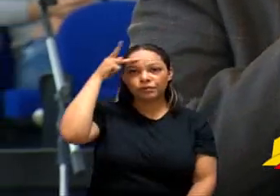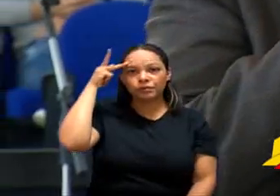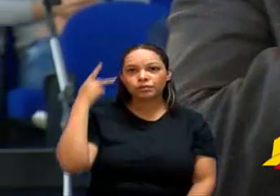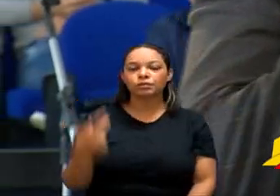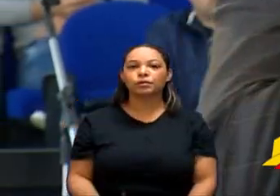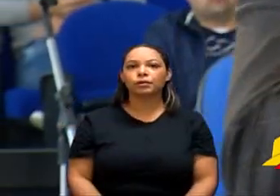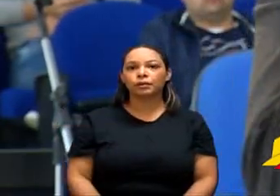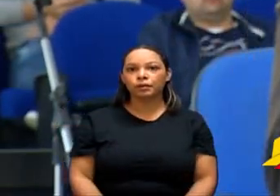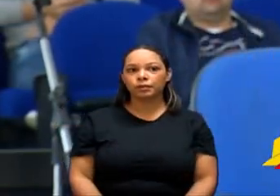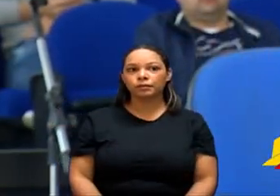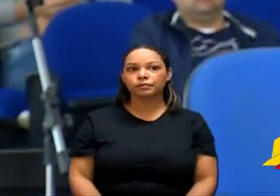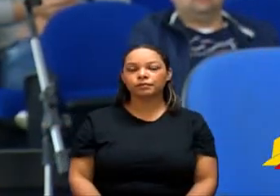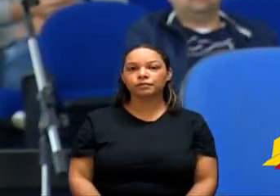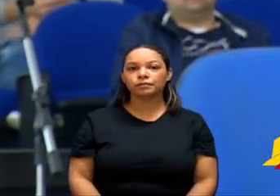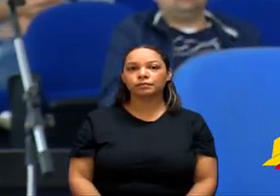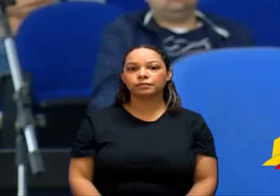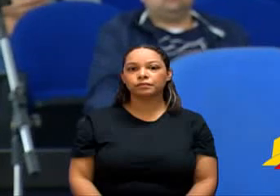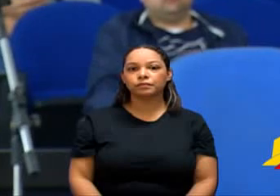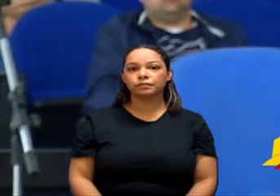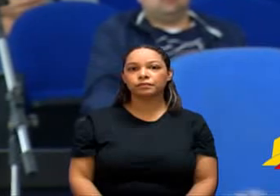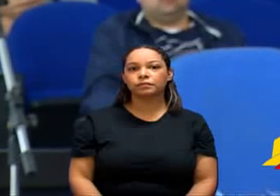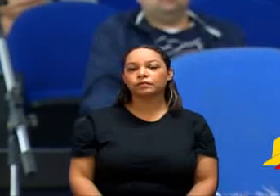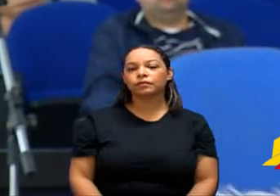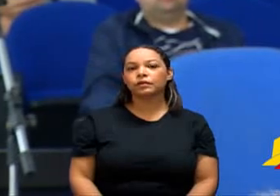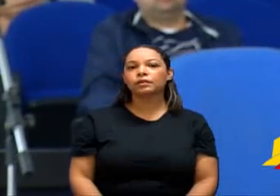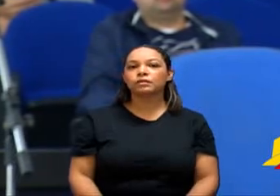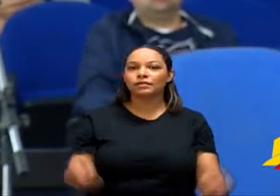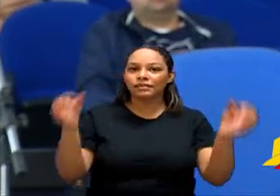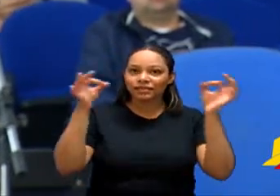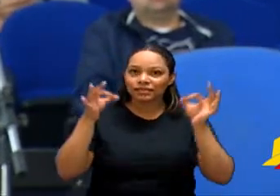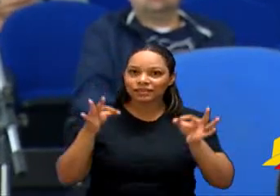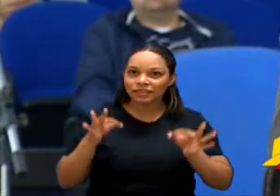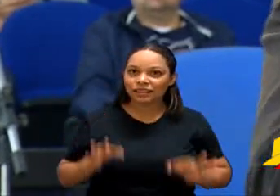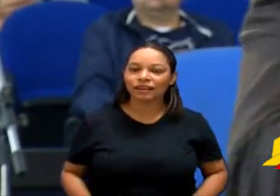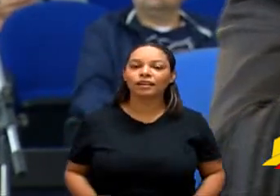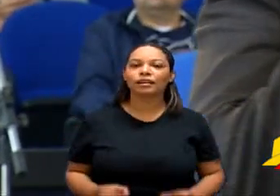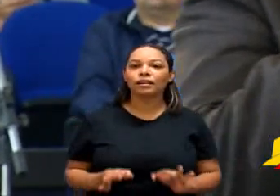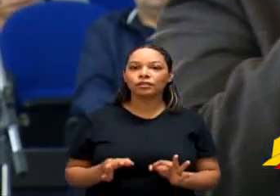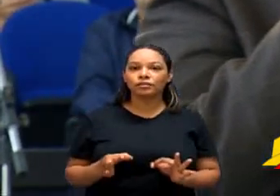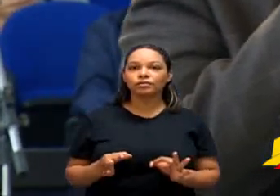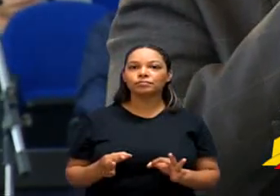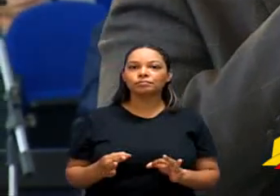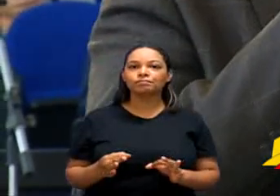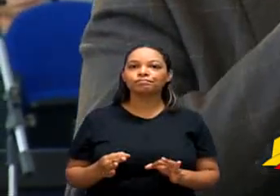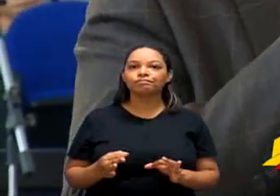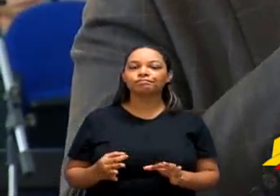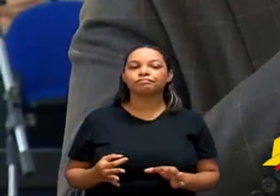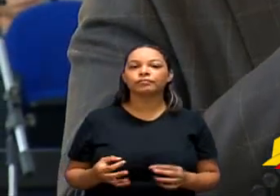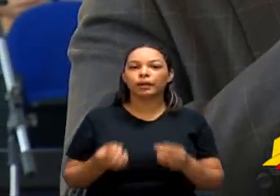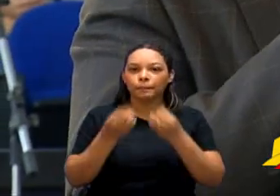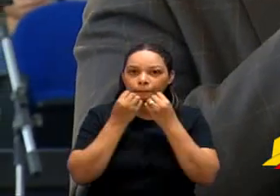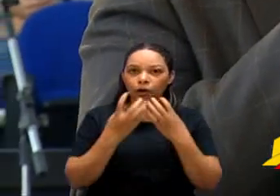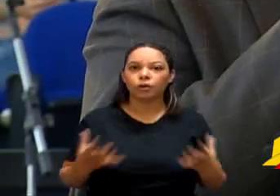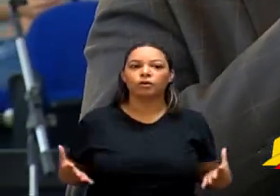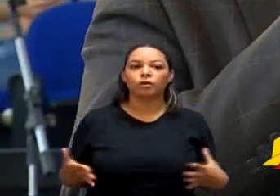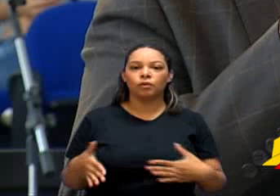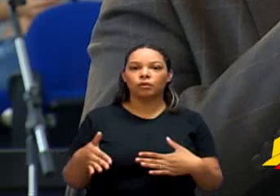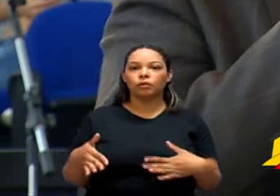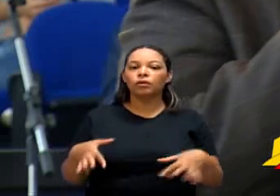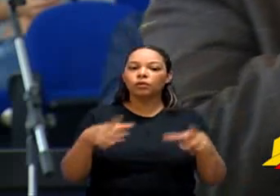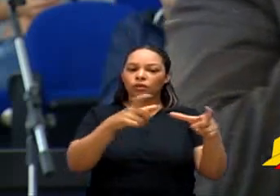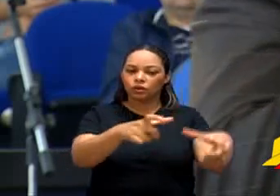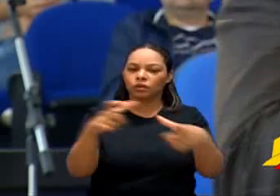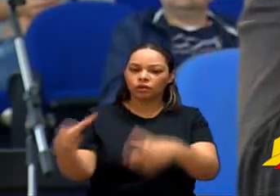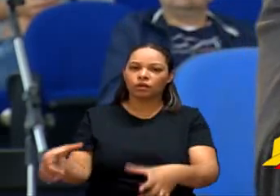regularizados, organizados, alocados com decência, com dignidade. Quero aqui... Com infra, né? Exatamente, toda a infraestrutura,